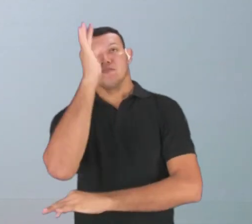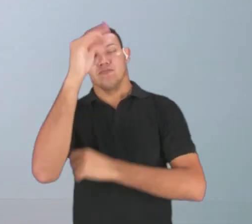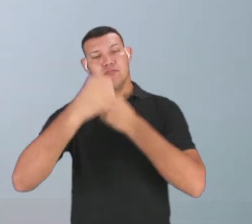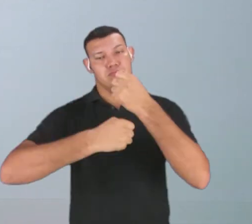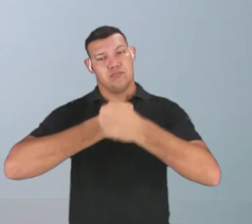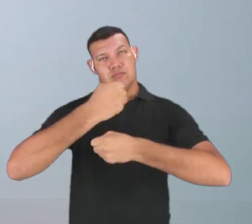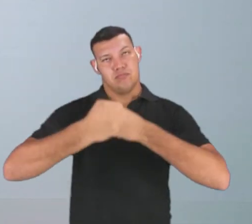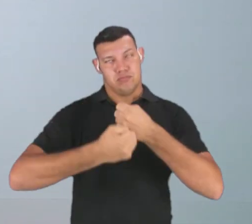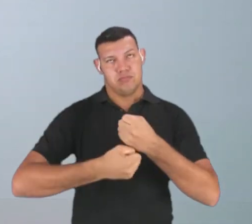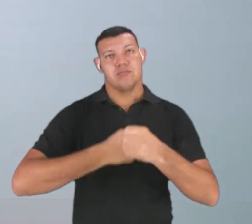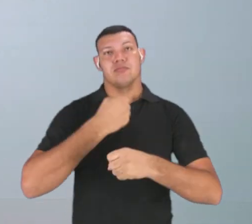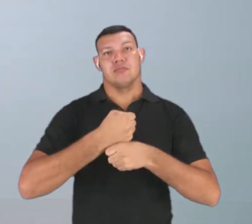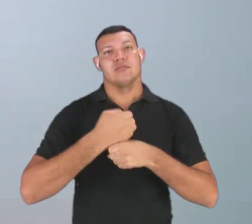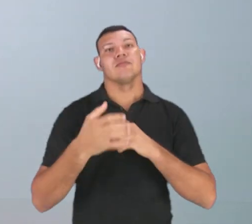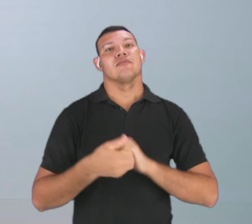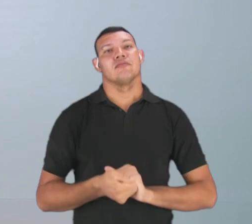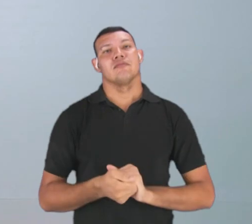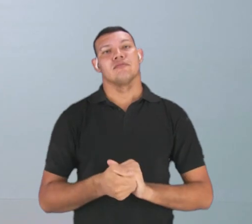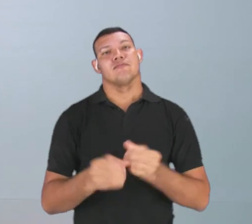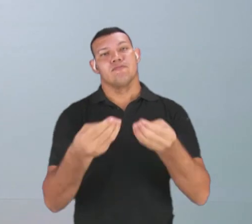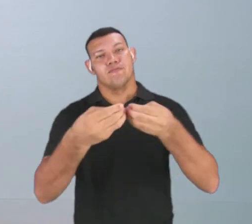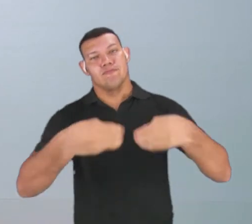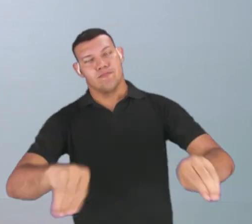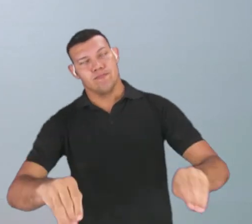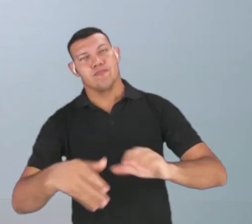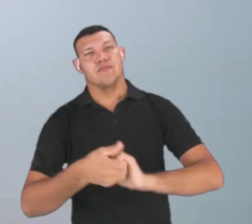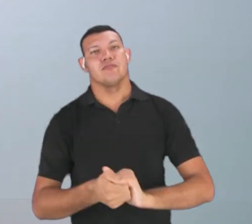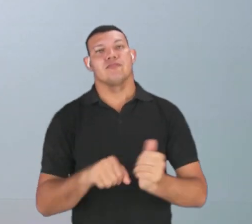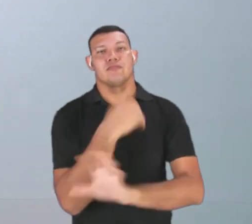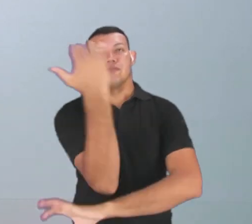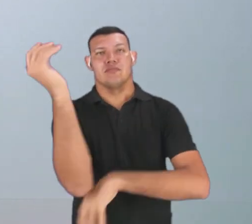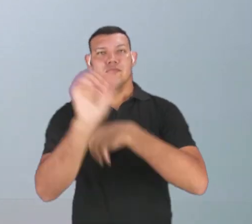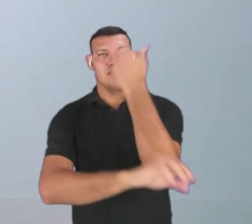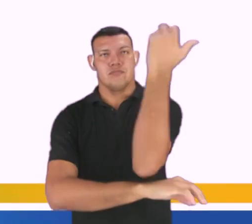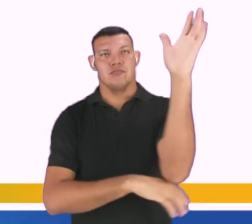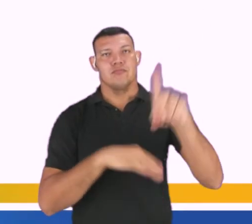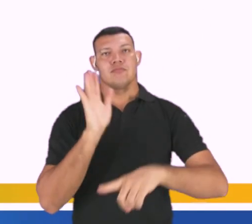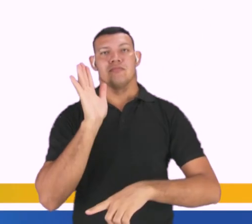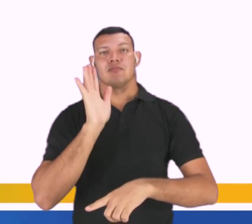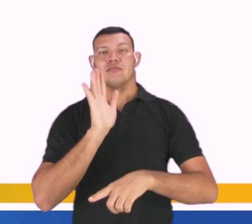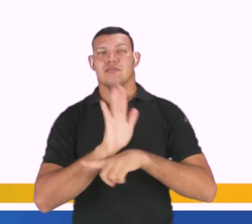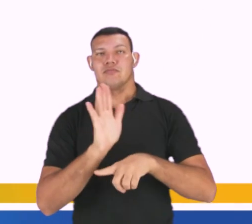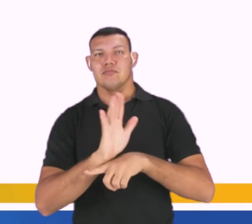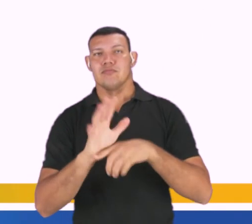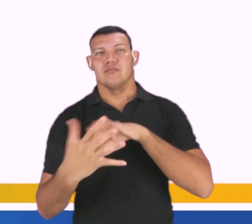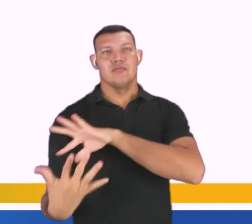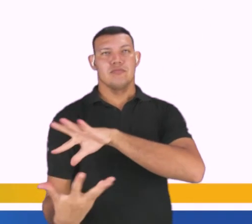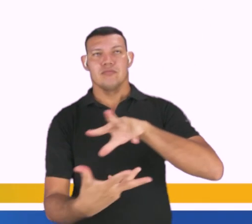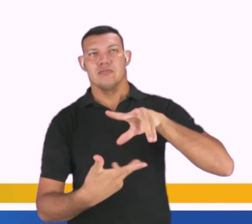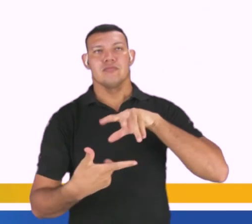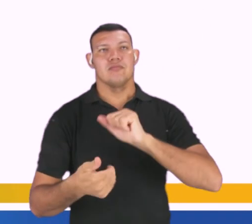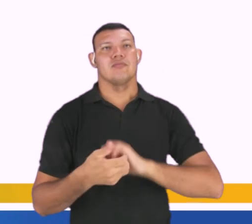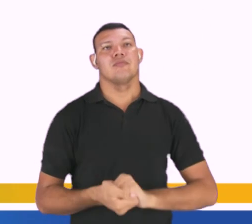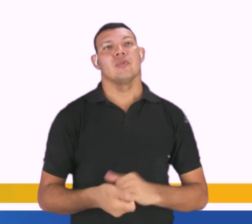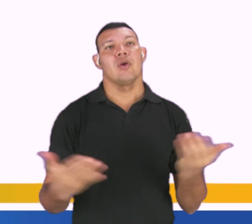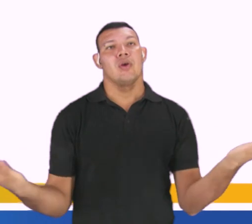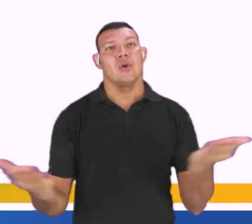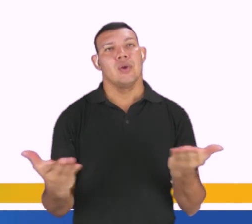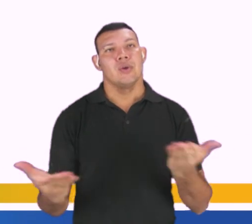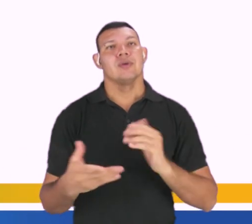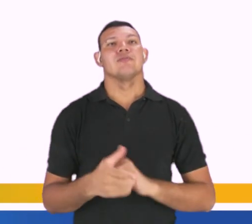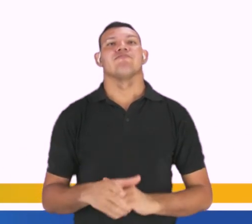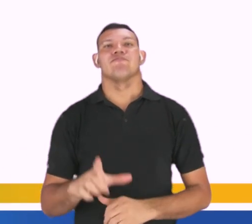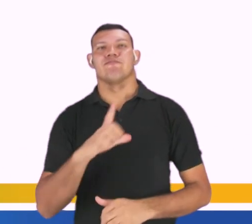problema ambiental que afeta o planeta inteiro. Hoje existe uma grande preocupação para que se alcance